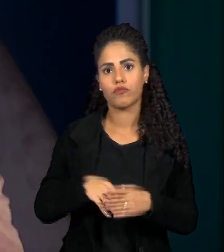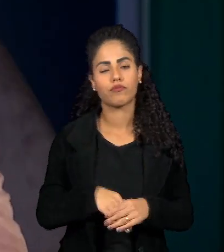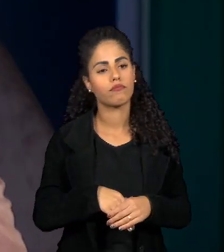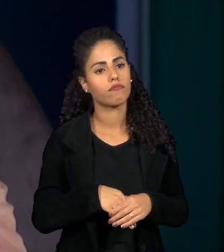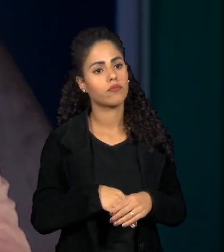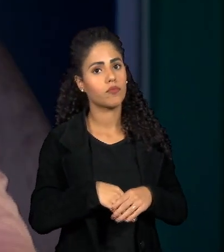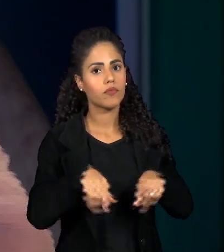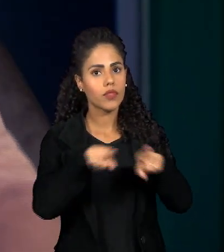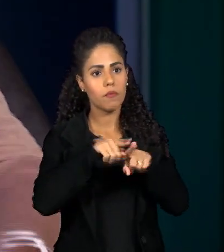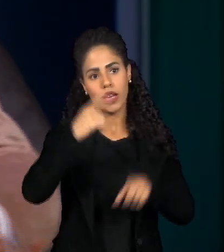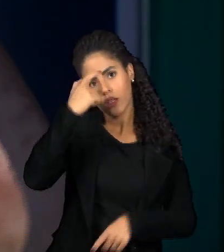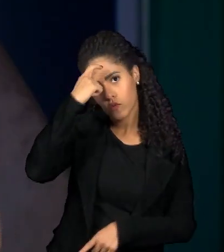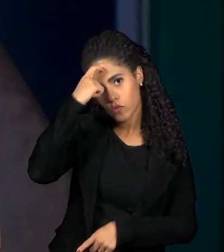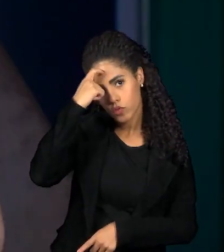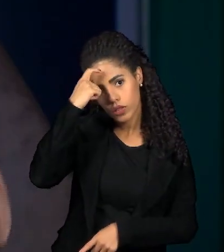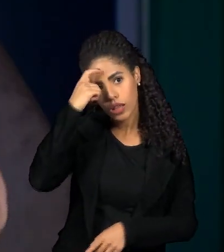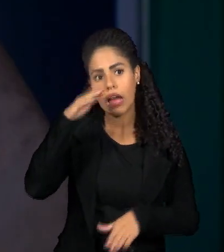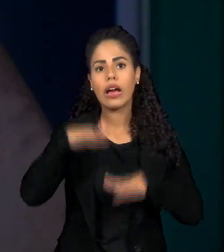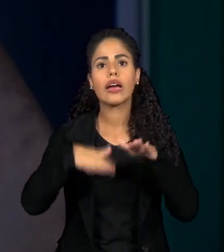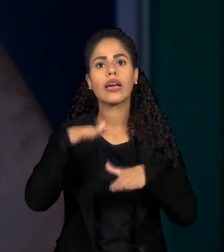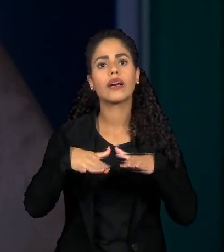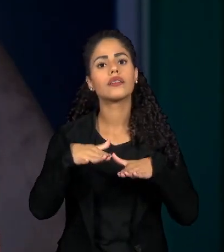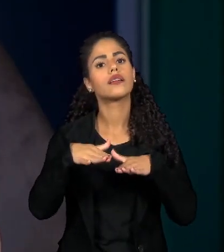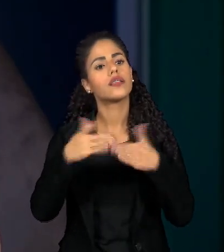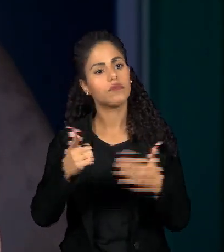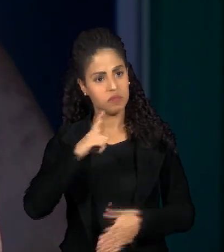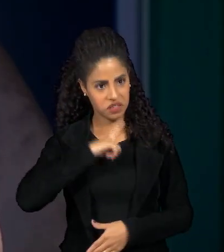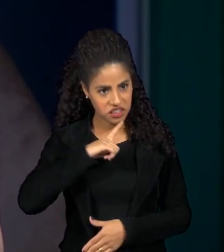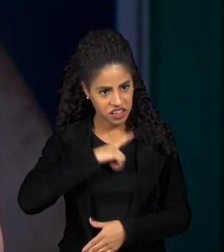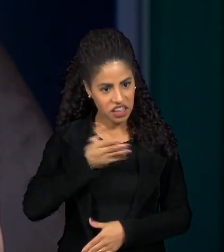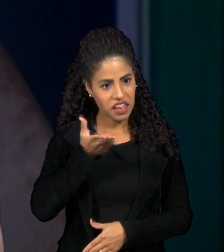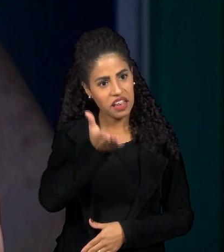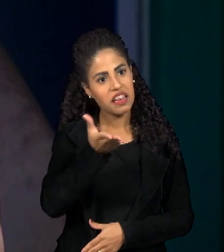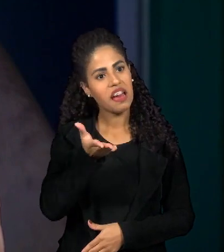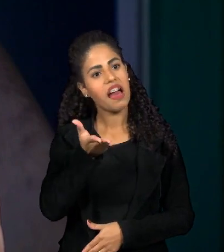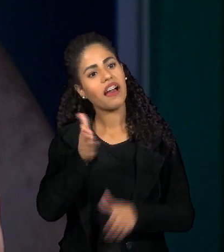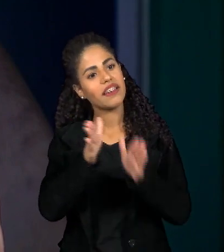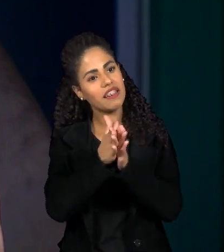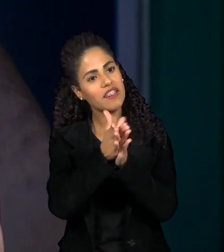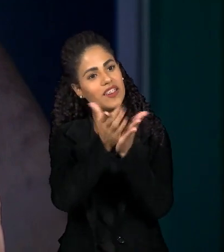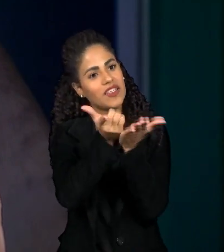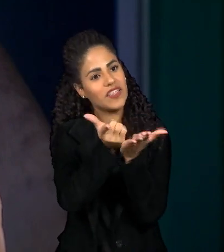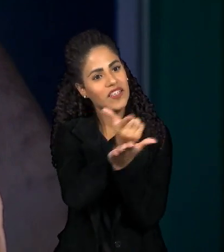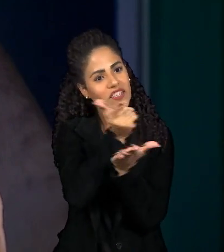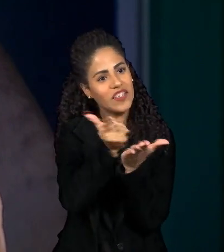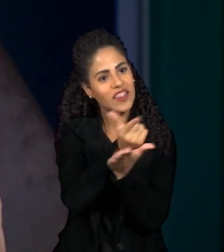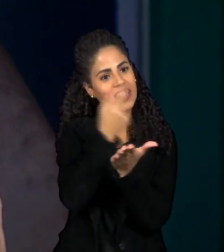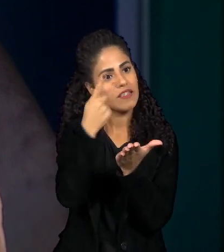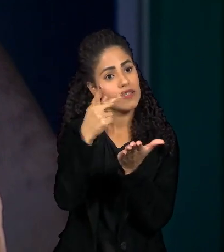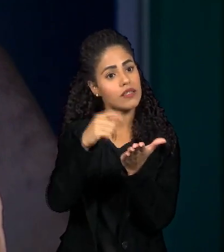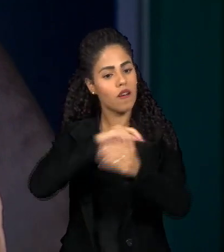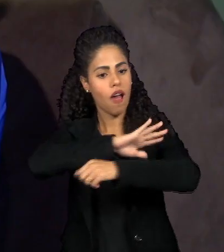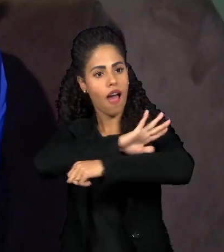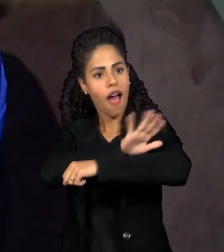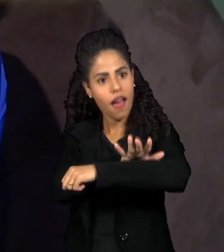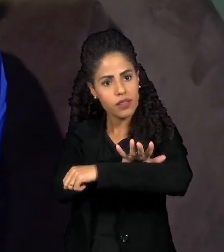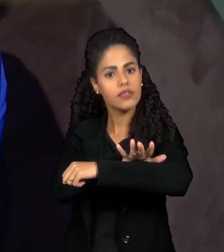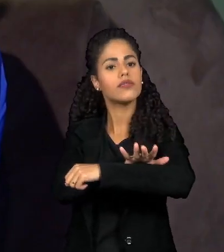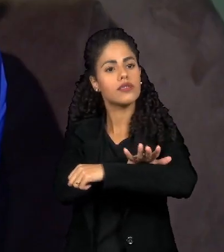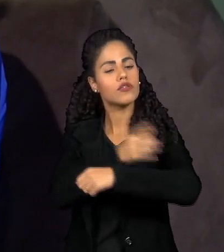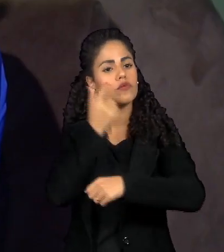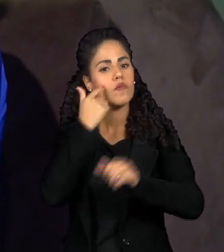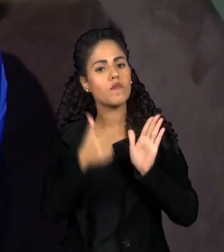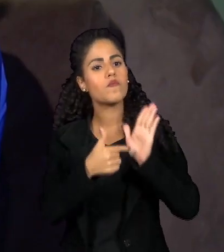a conscientização que, em alguma medida, está contida aqui na sua obra importante, né, Racismo Estrutural